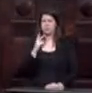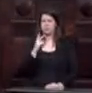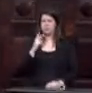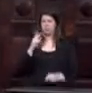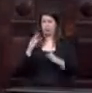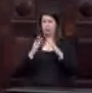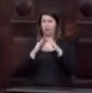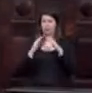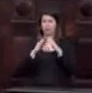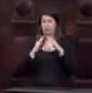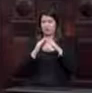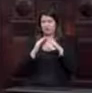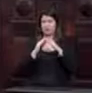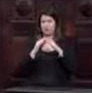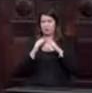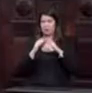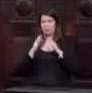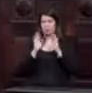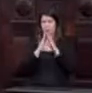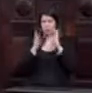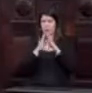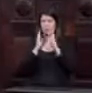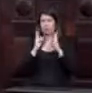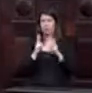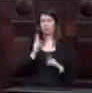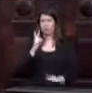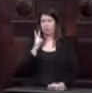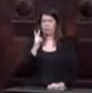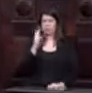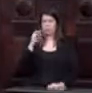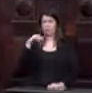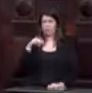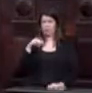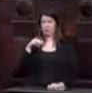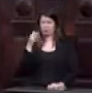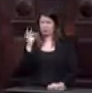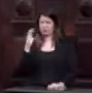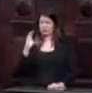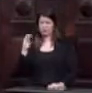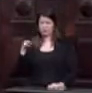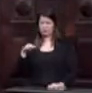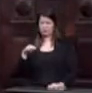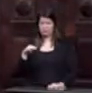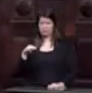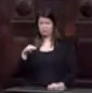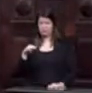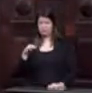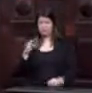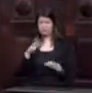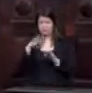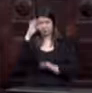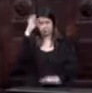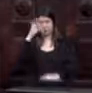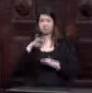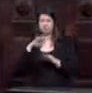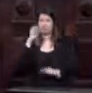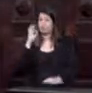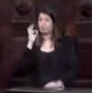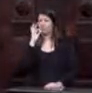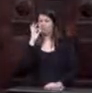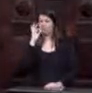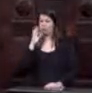portal e mais 50 centímetros. Este é um pé direito palaciano, que tem